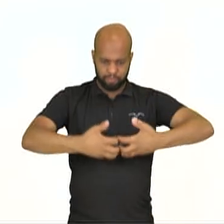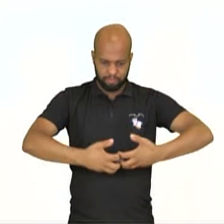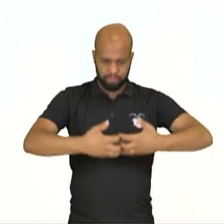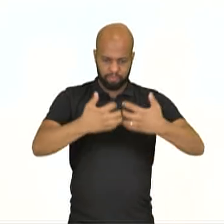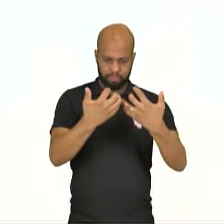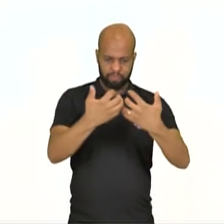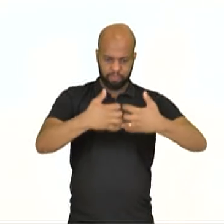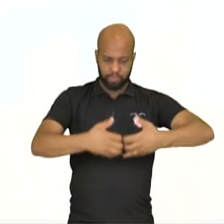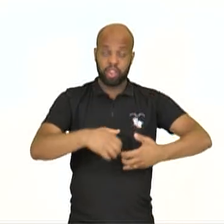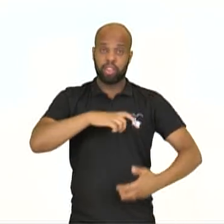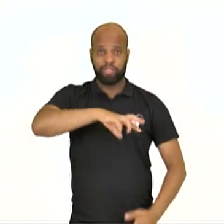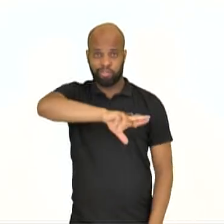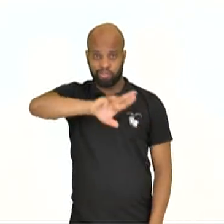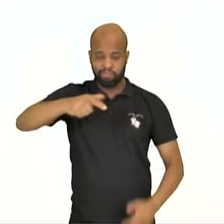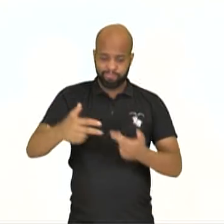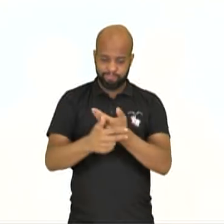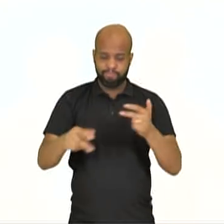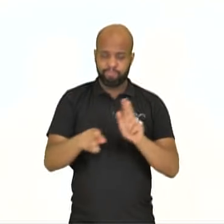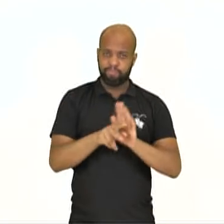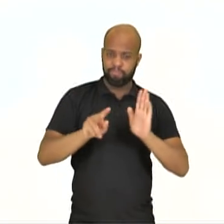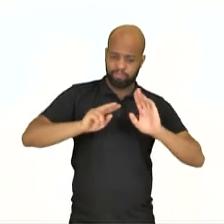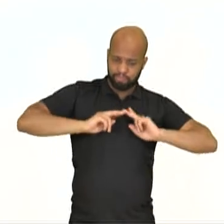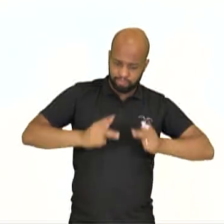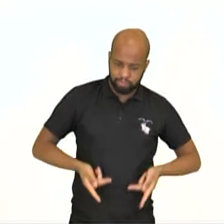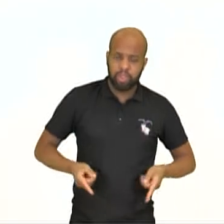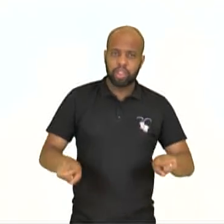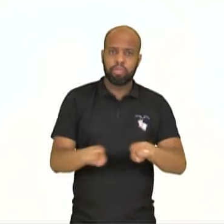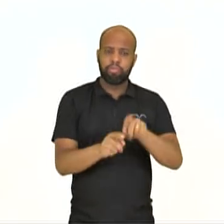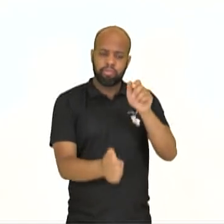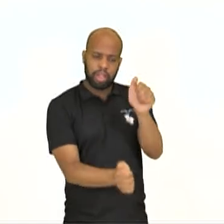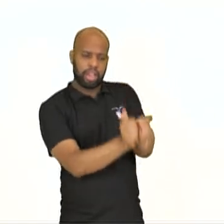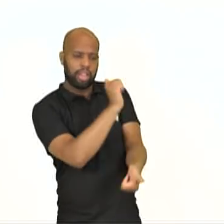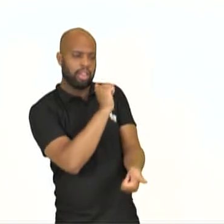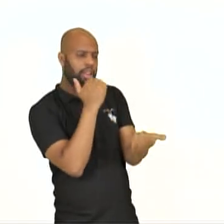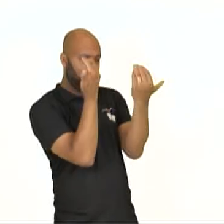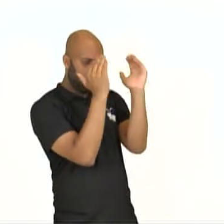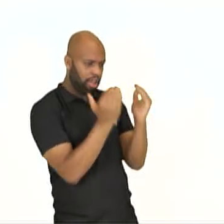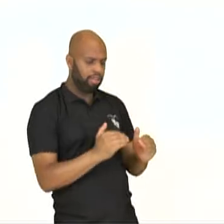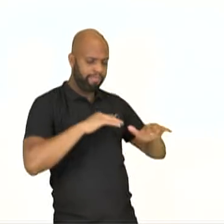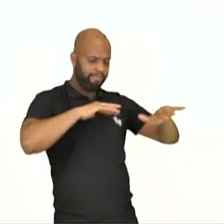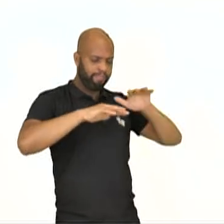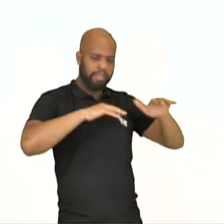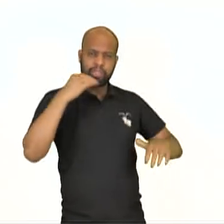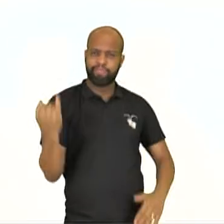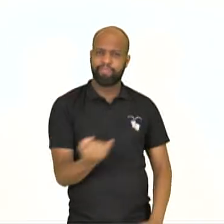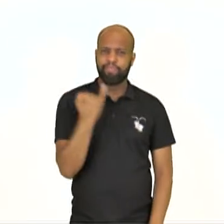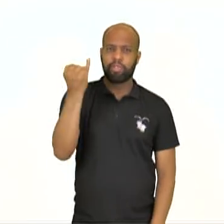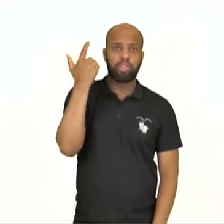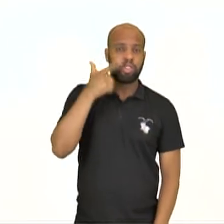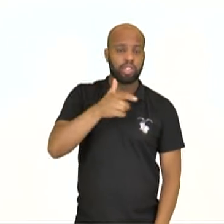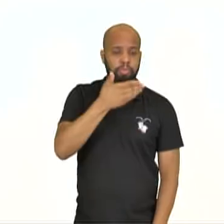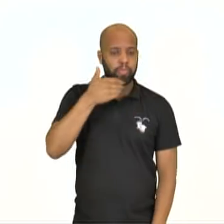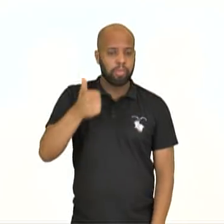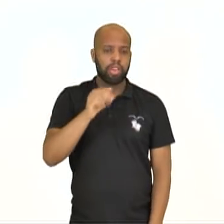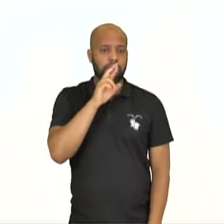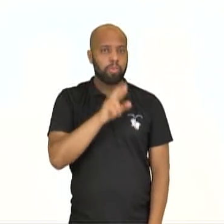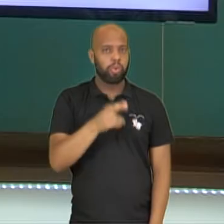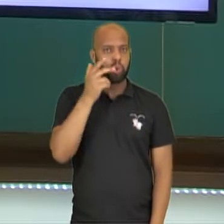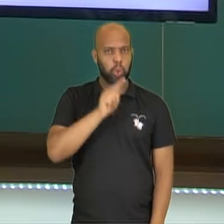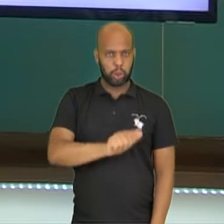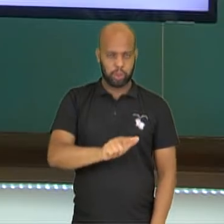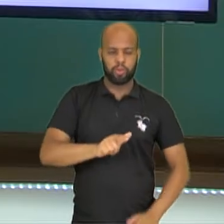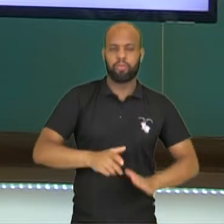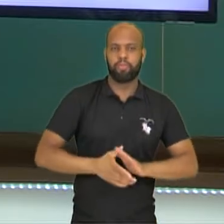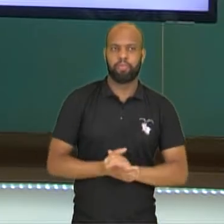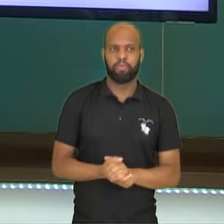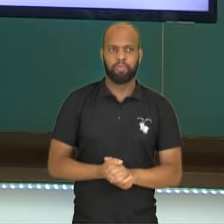humanas. Por exemplo, nos esportes de alta performance, a análise do movimento é fundamental para a melhoria de resultados,